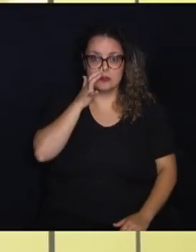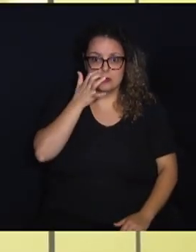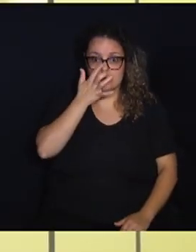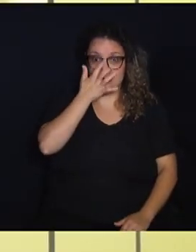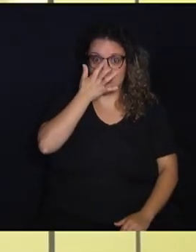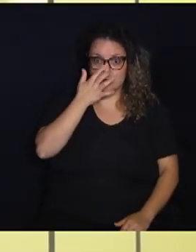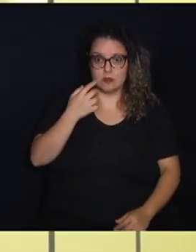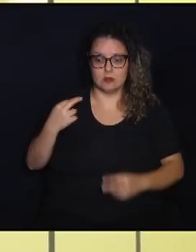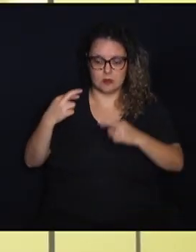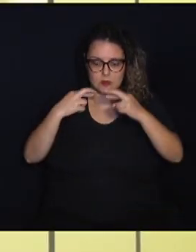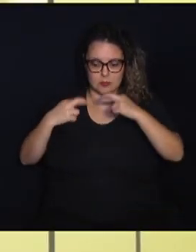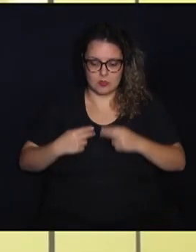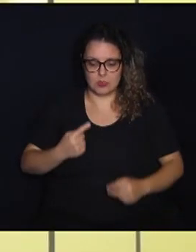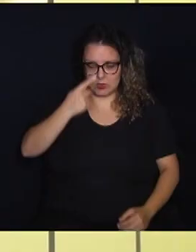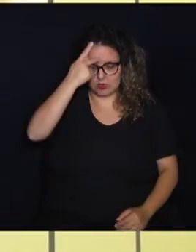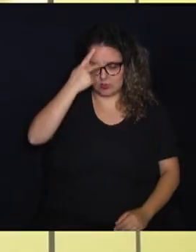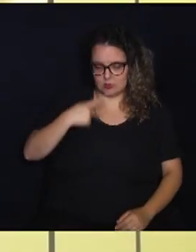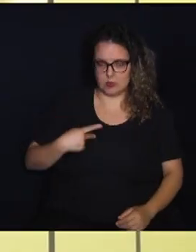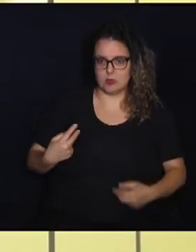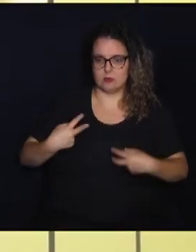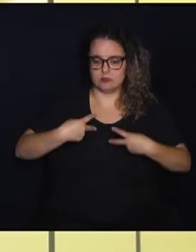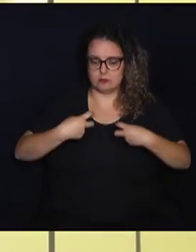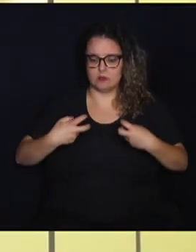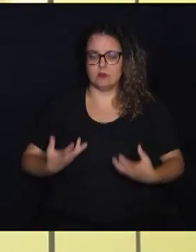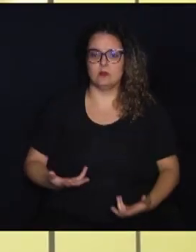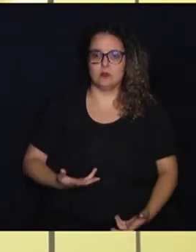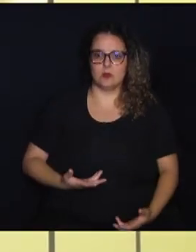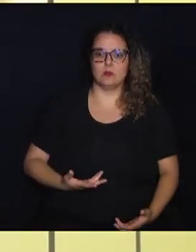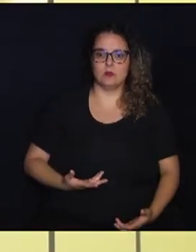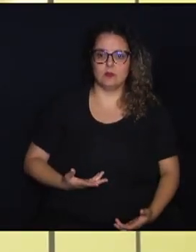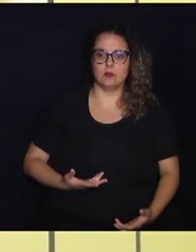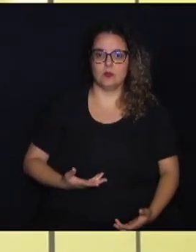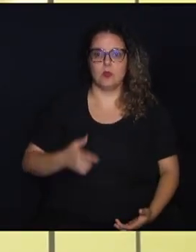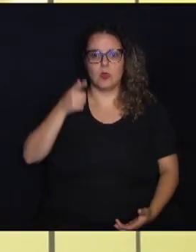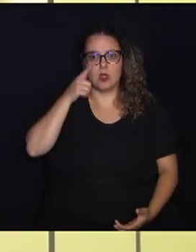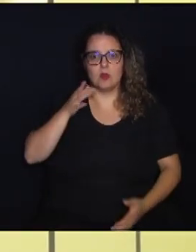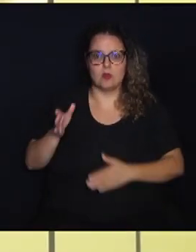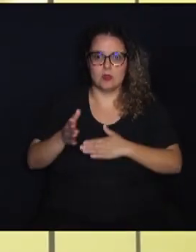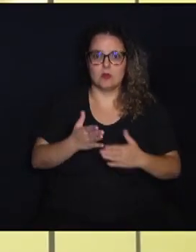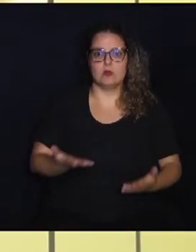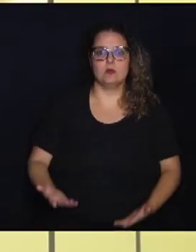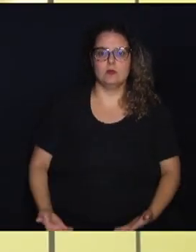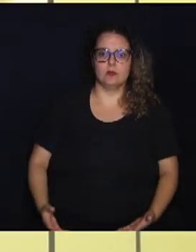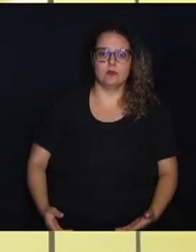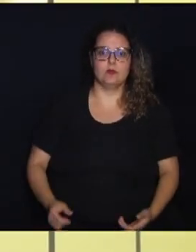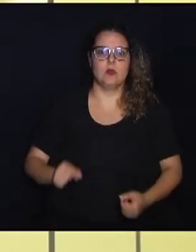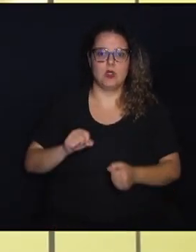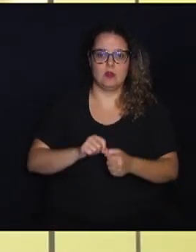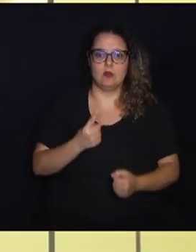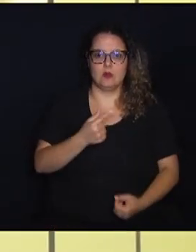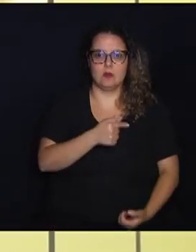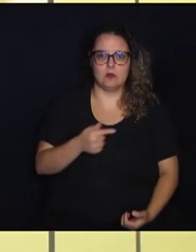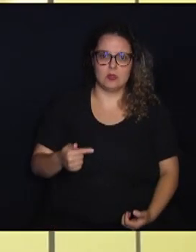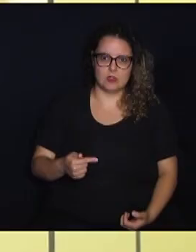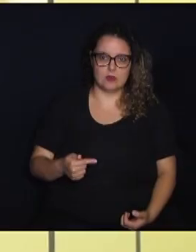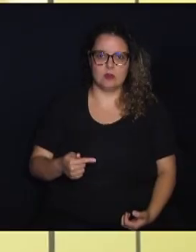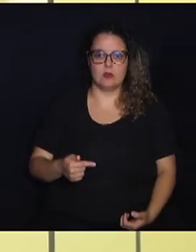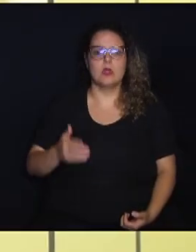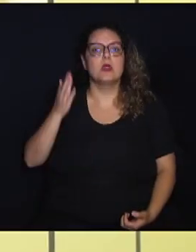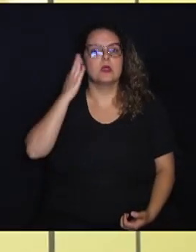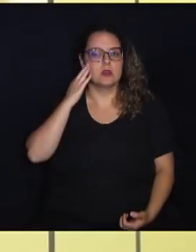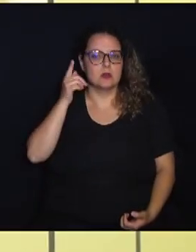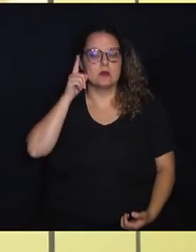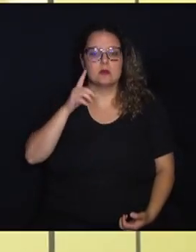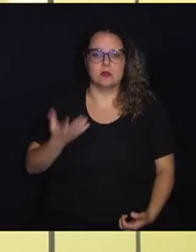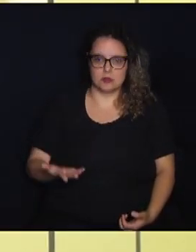autoanálise dele mesmo e ele conseguir ficar naquele protocolo. Ele fez uma semana, ele já sabe que ele vai conseguir,